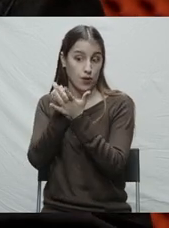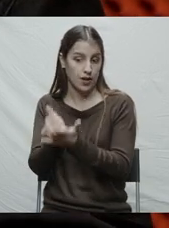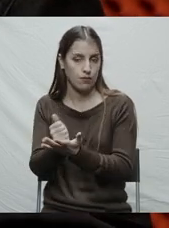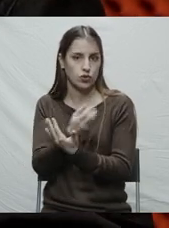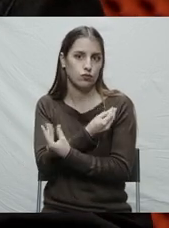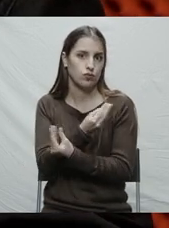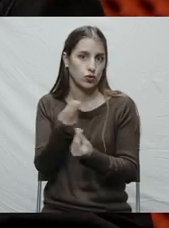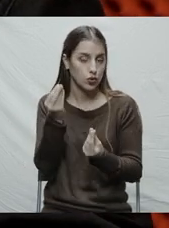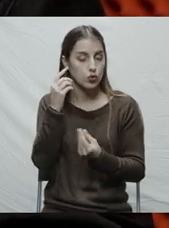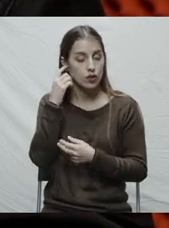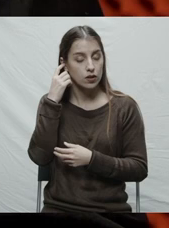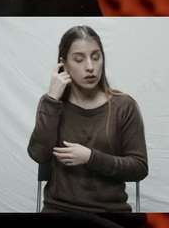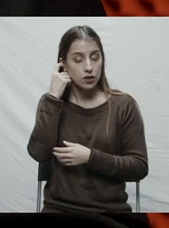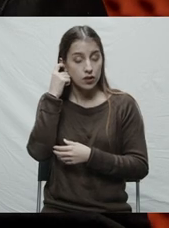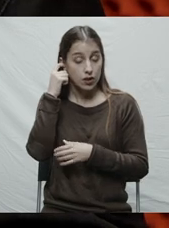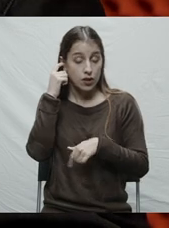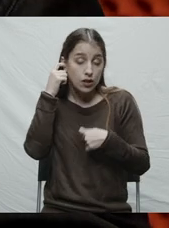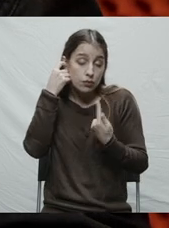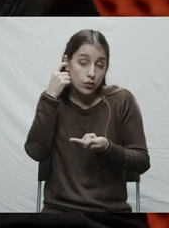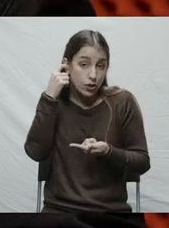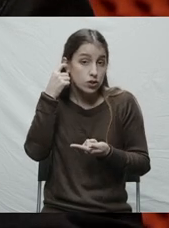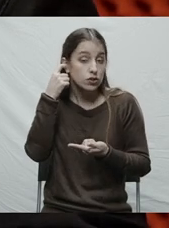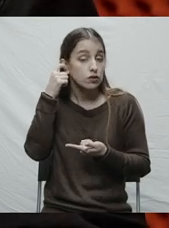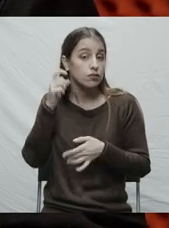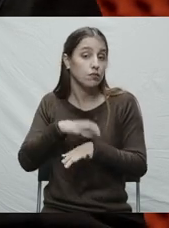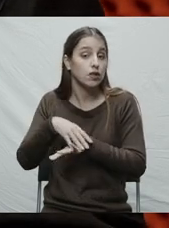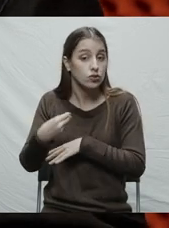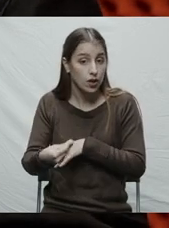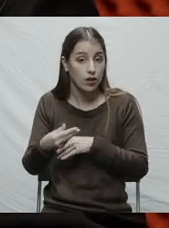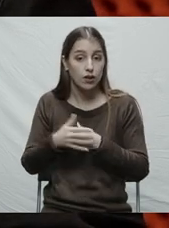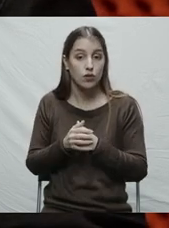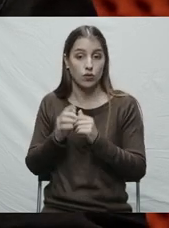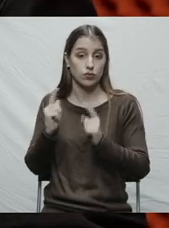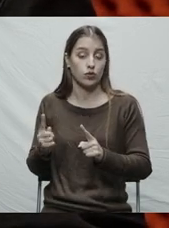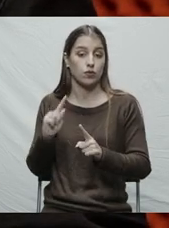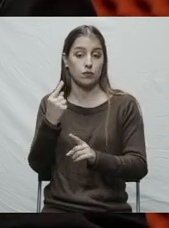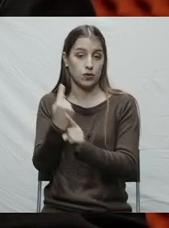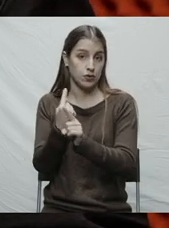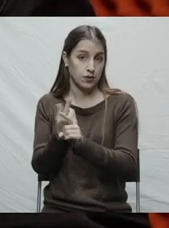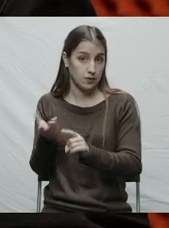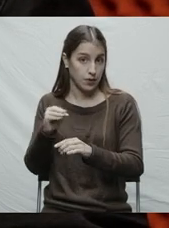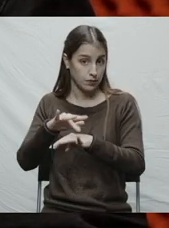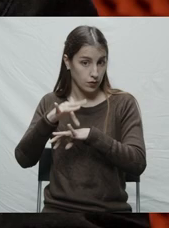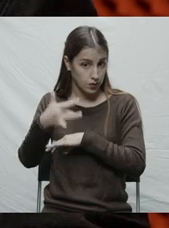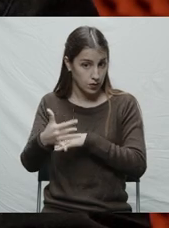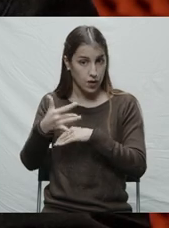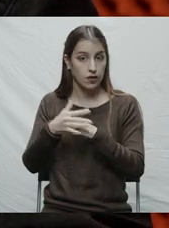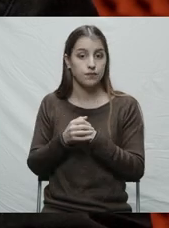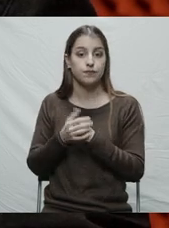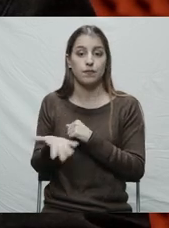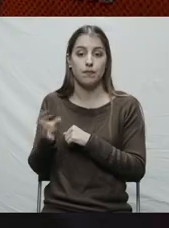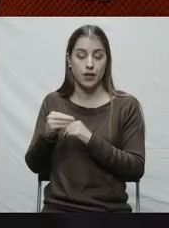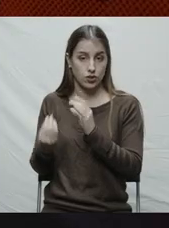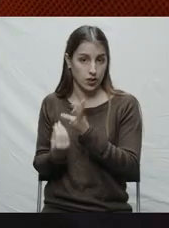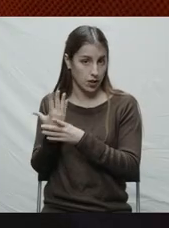apoiar-nos mutuamente nesse aspecto e depois, muito mais tarde, tornou-se uma coisa mais profissional, vá, mais...